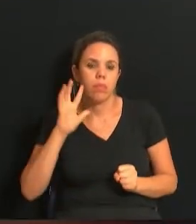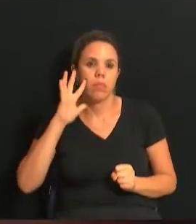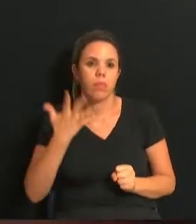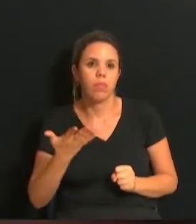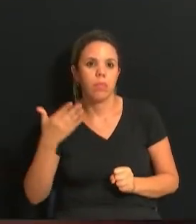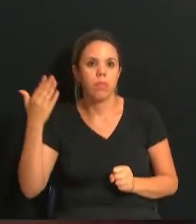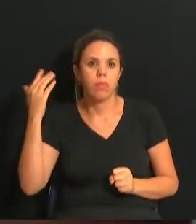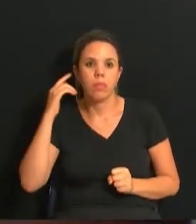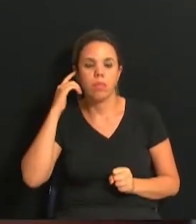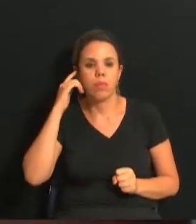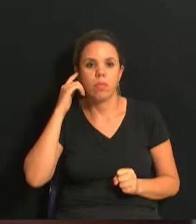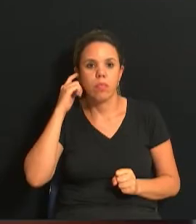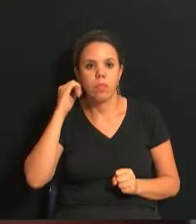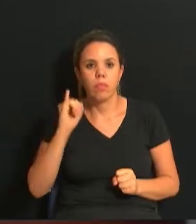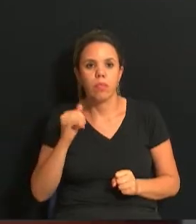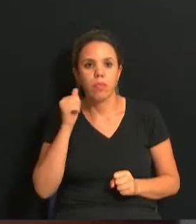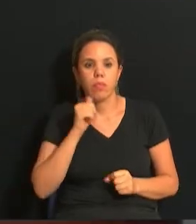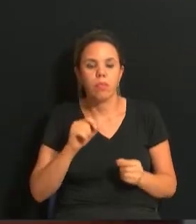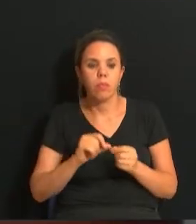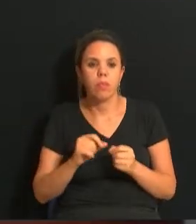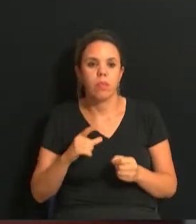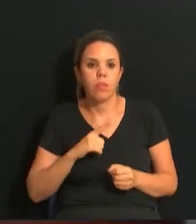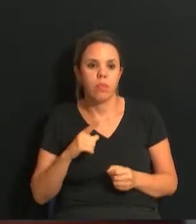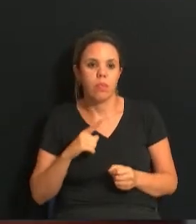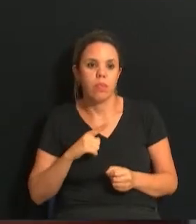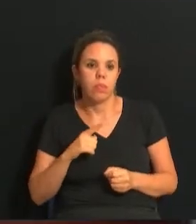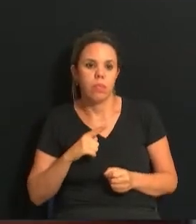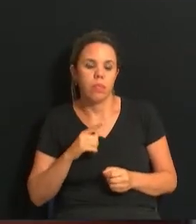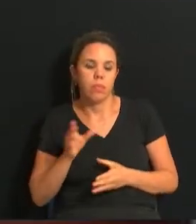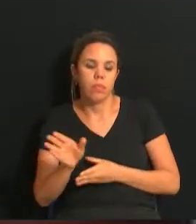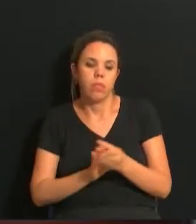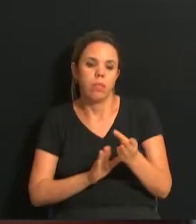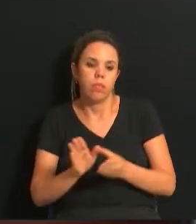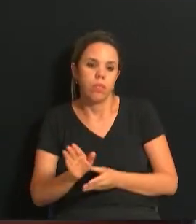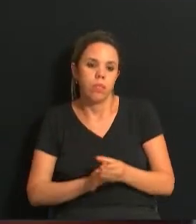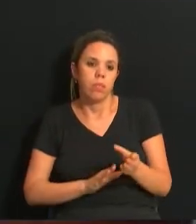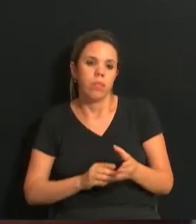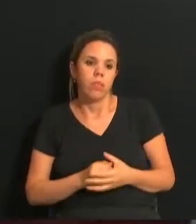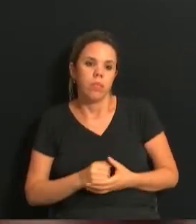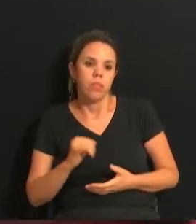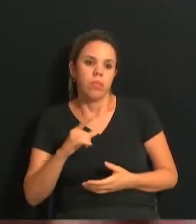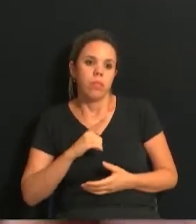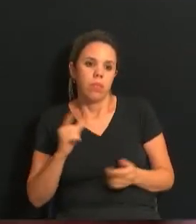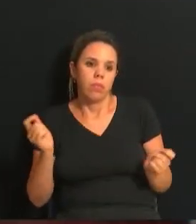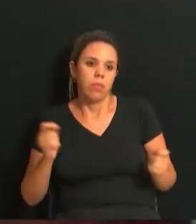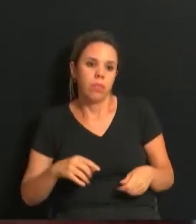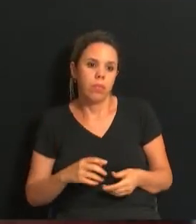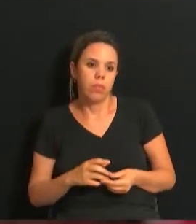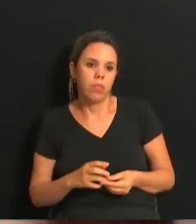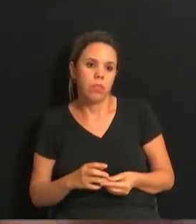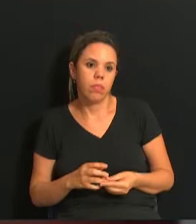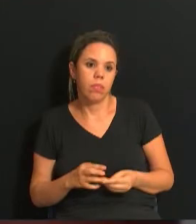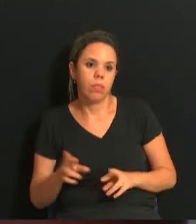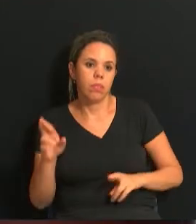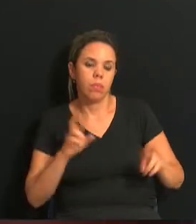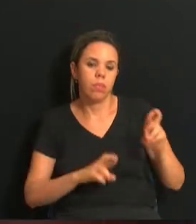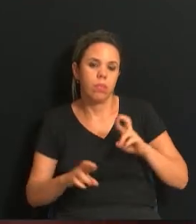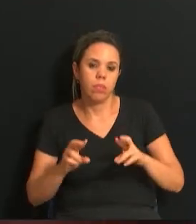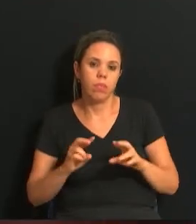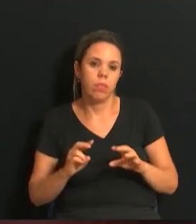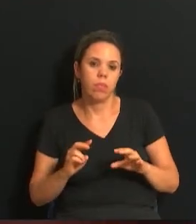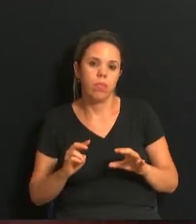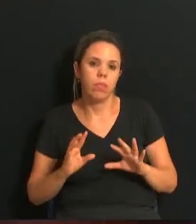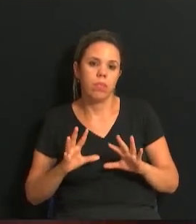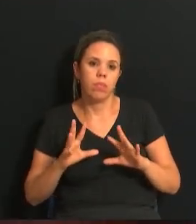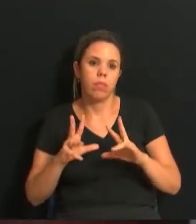atrás, se elas tivessem essa orientação, se elas tivessem condição de verificar